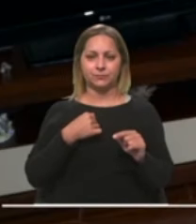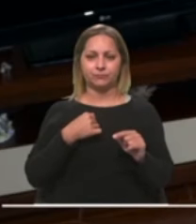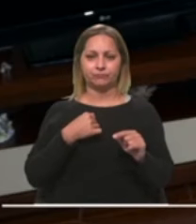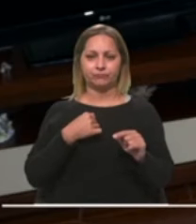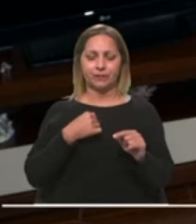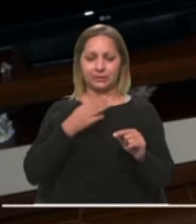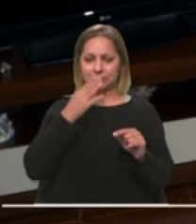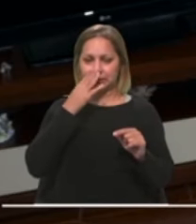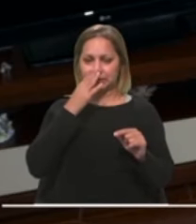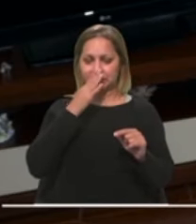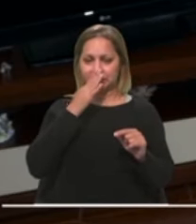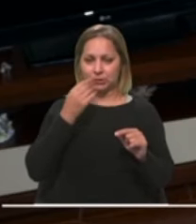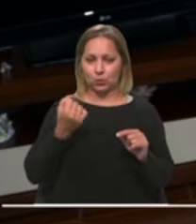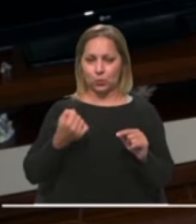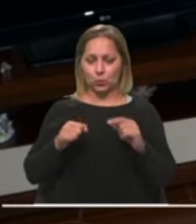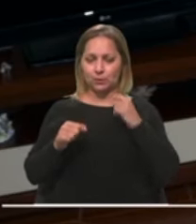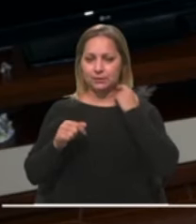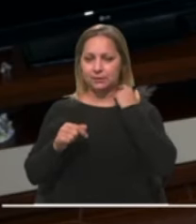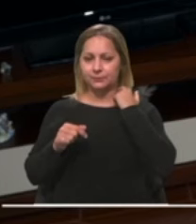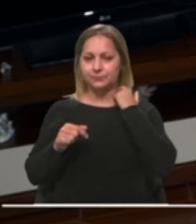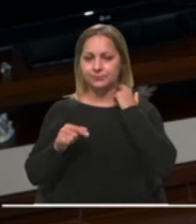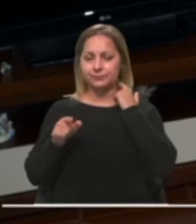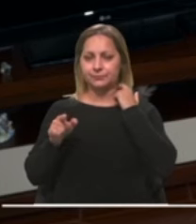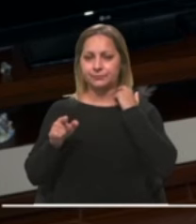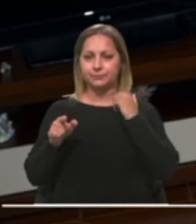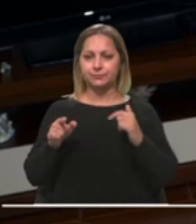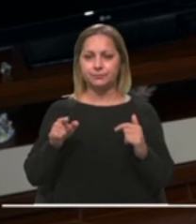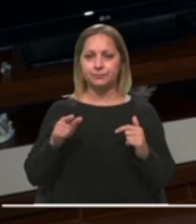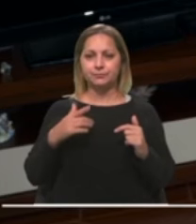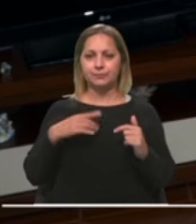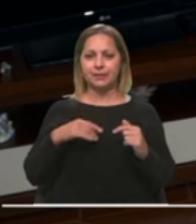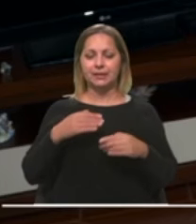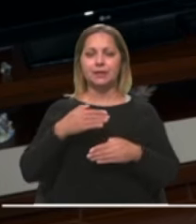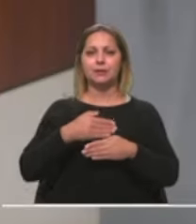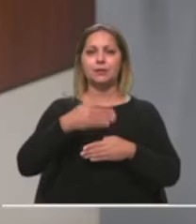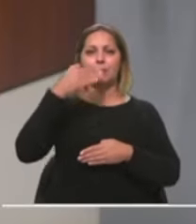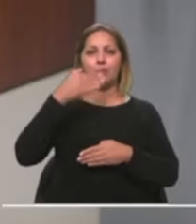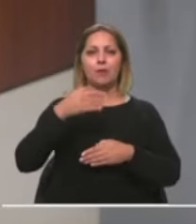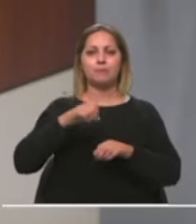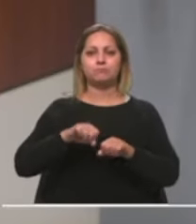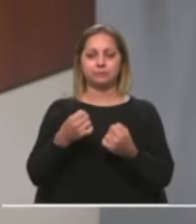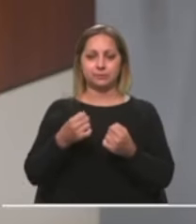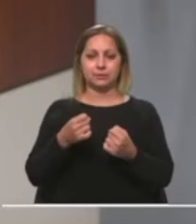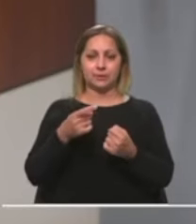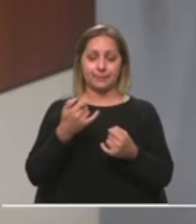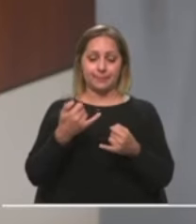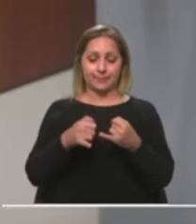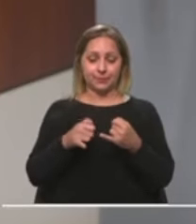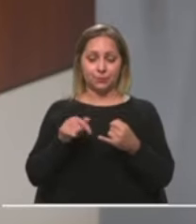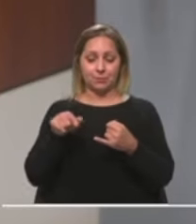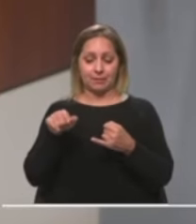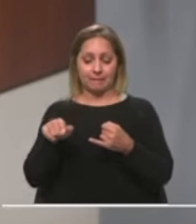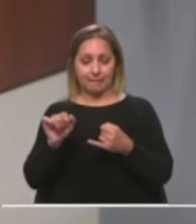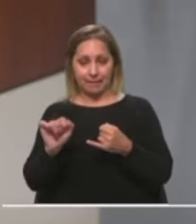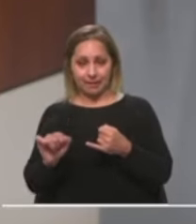fosse contrariada, era capaz de tentar partir uma montra, por exemplo. E isso punha em risco quer a